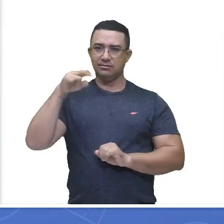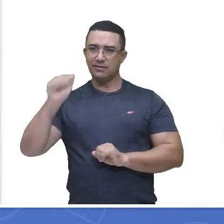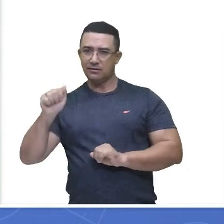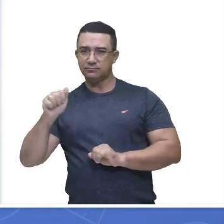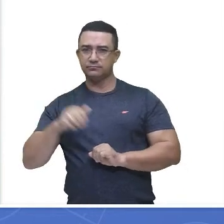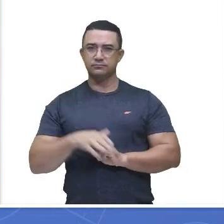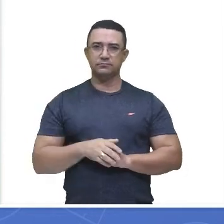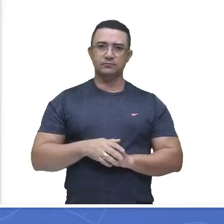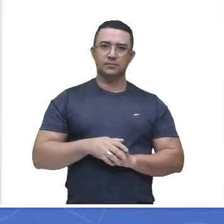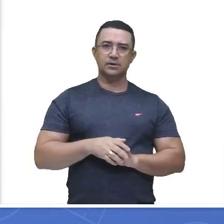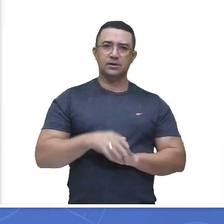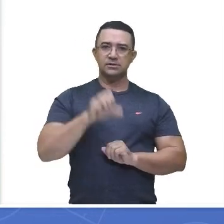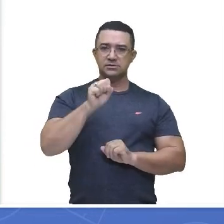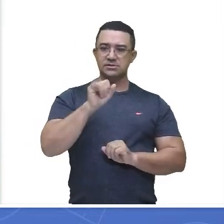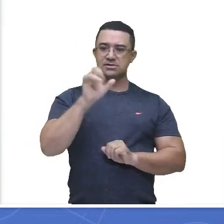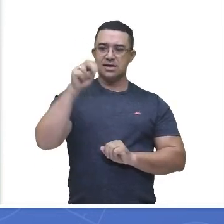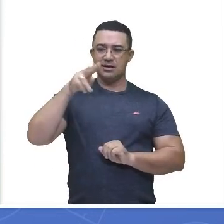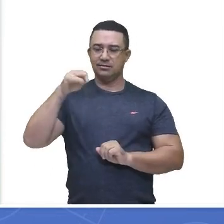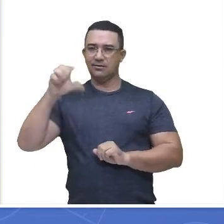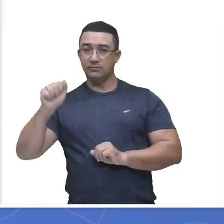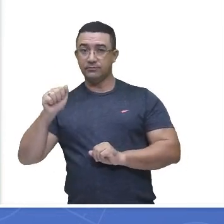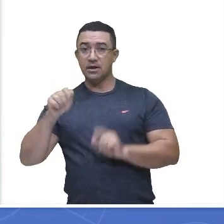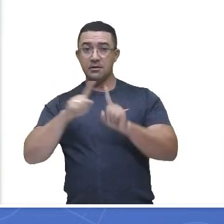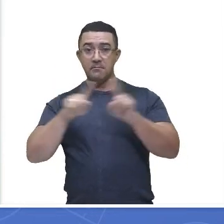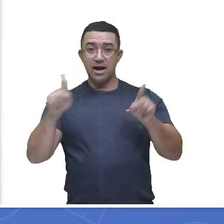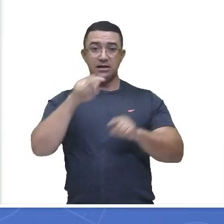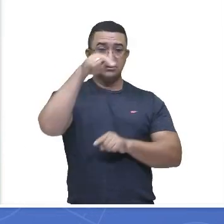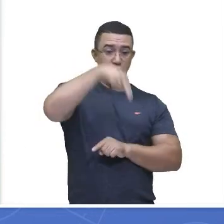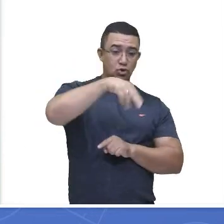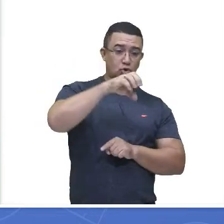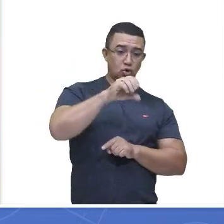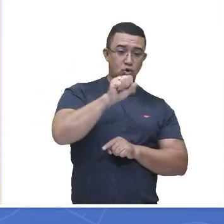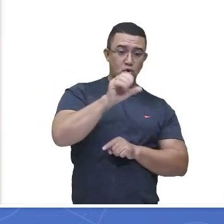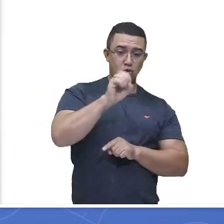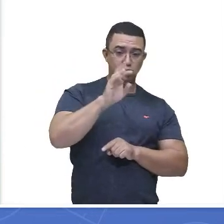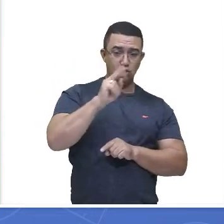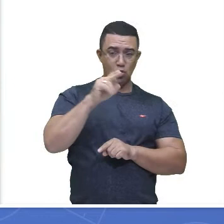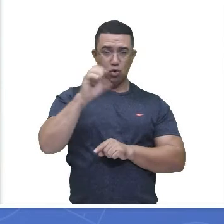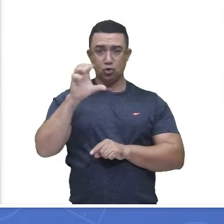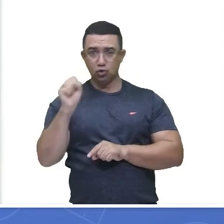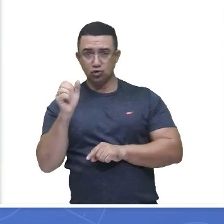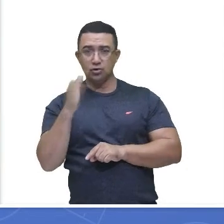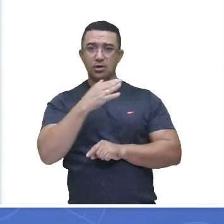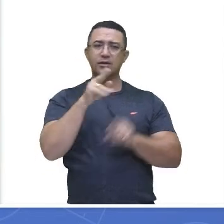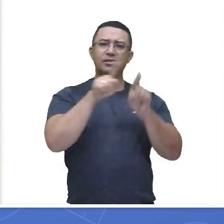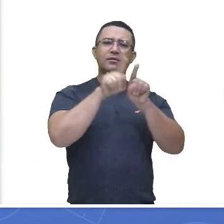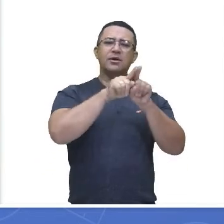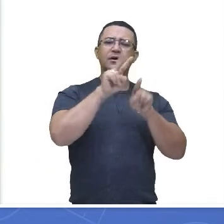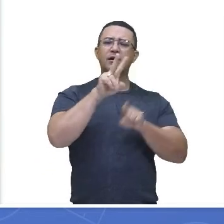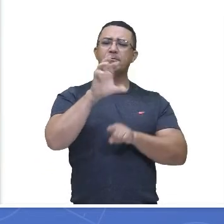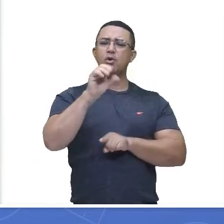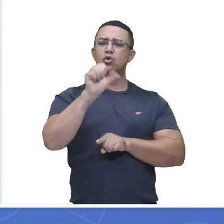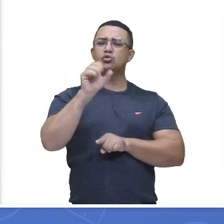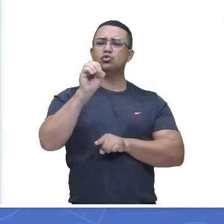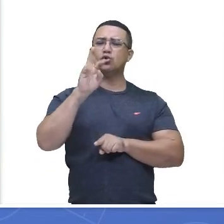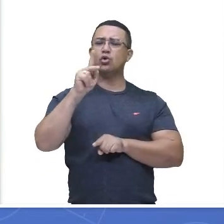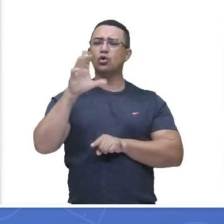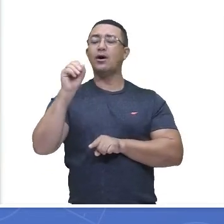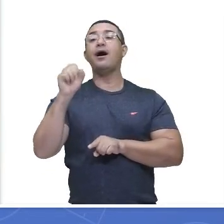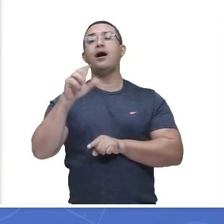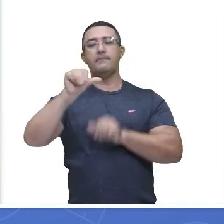Quando chegamos em nosotros e vosotros, não é IE, e sim I, né?